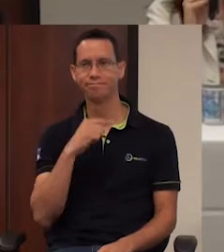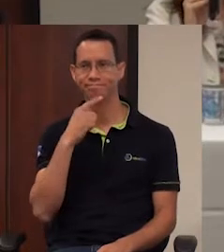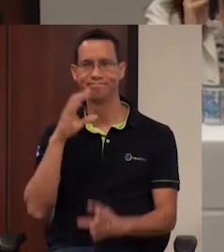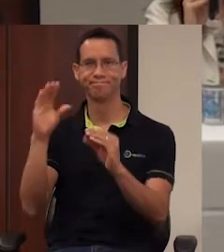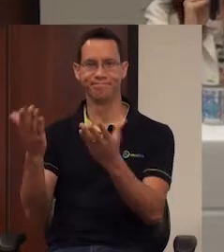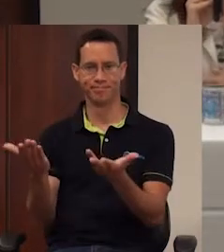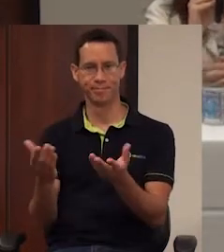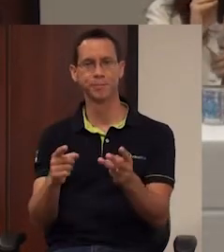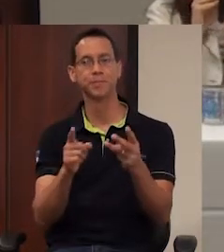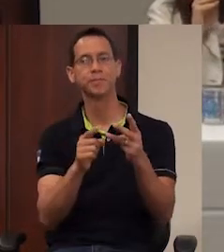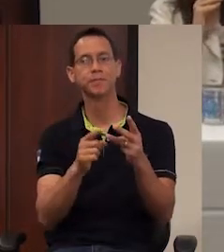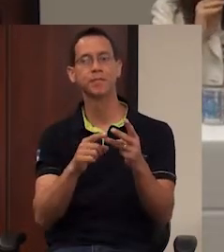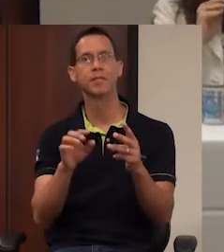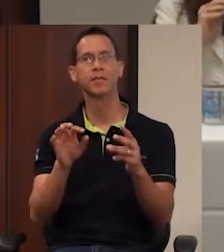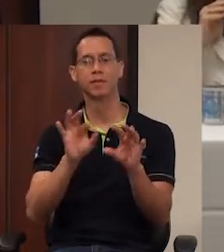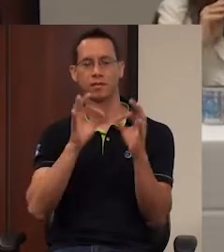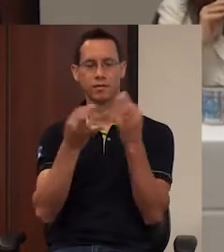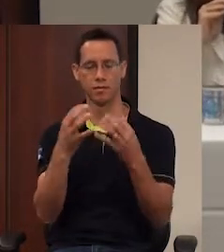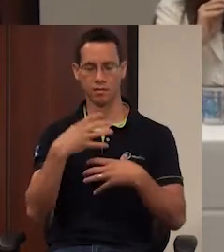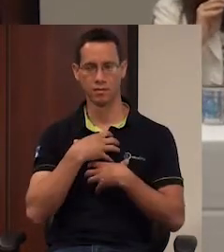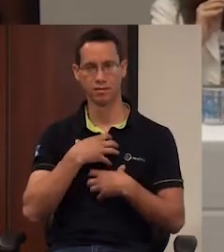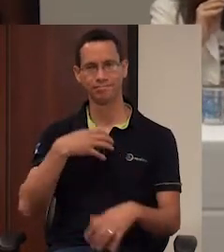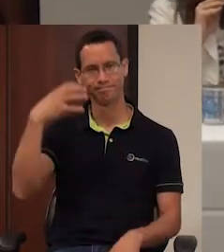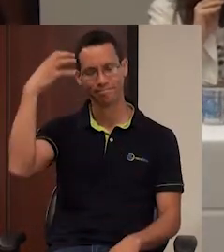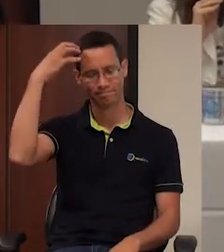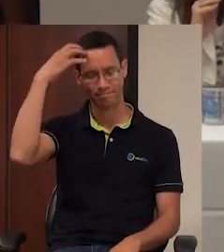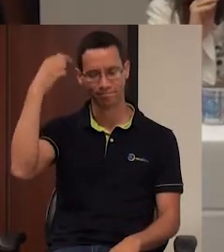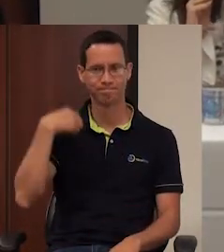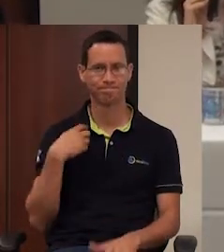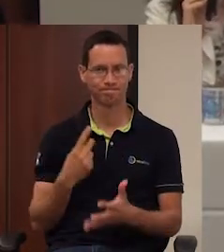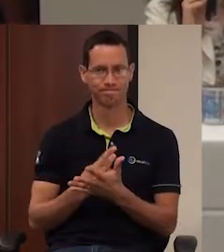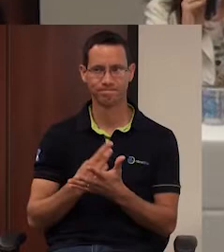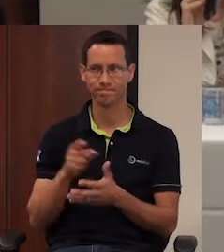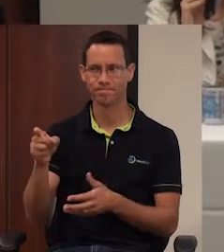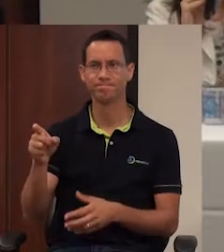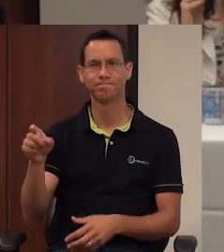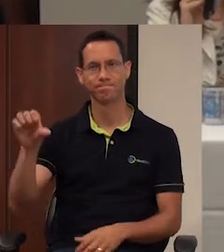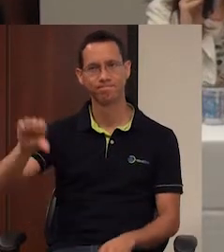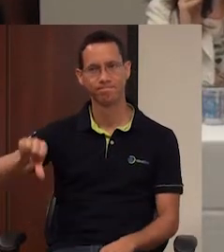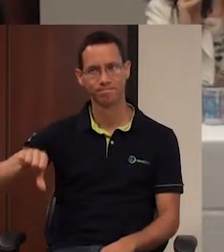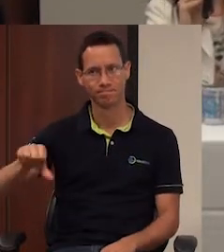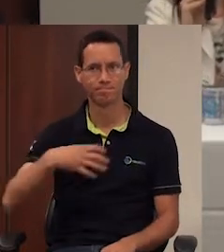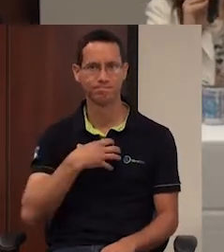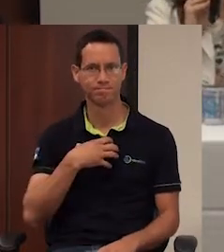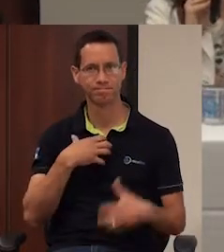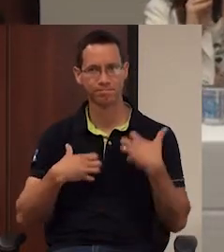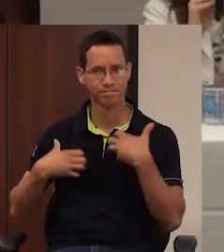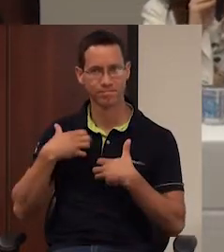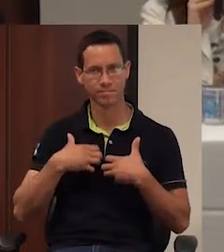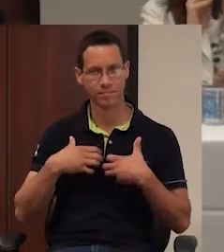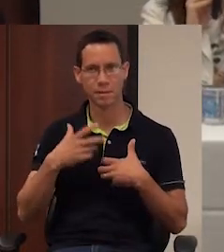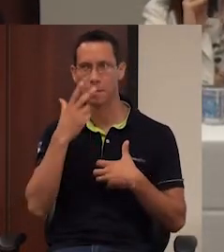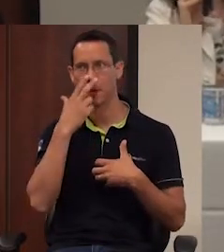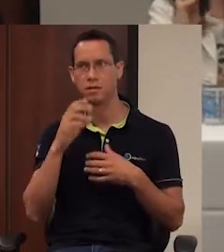situação da família se sentir culpada pela situação da pessoa, né, e muitas vezes ao invés de dar a